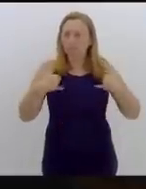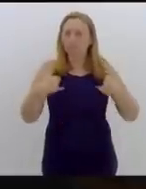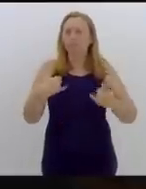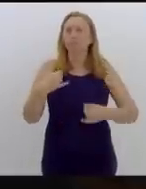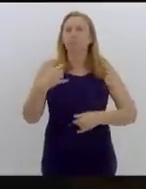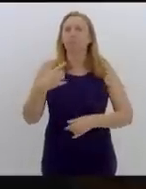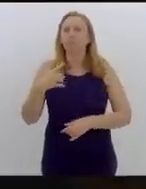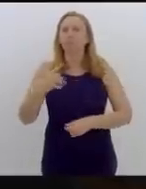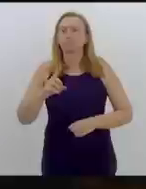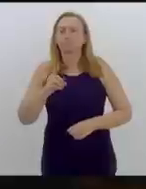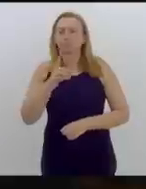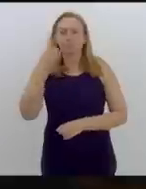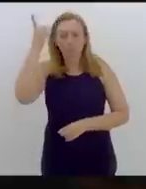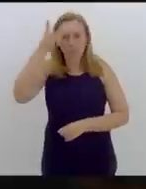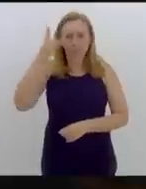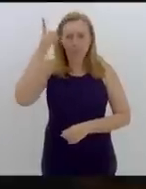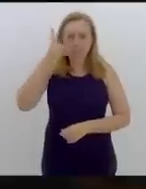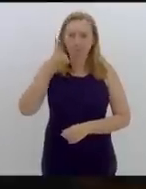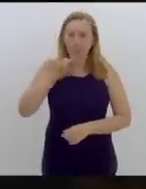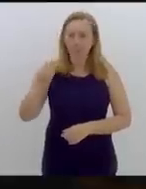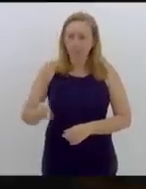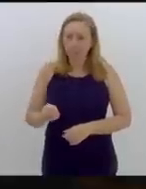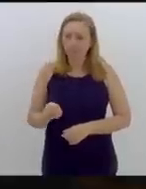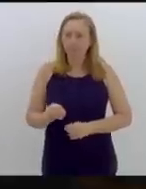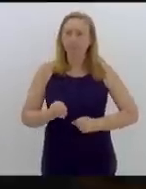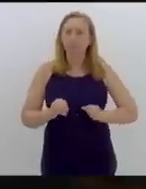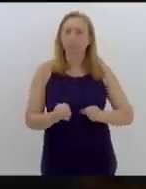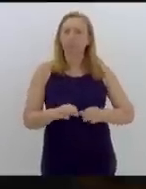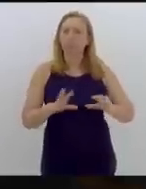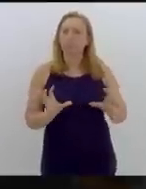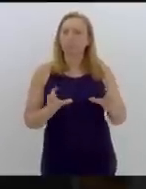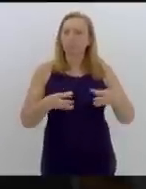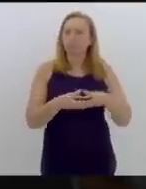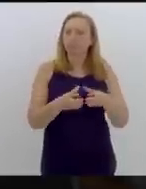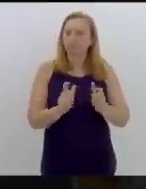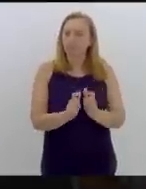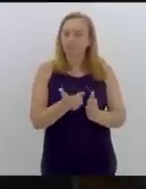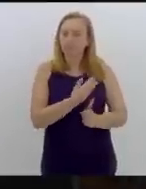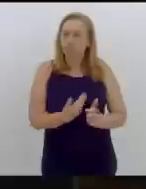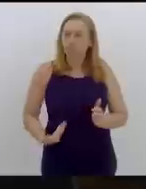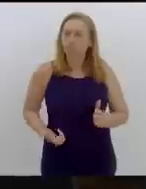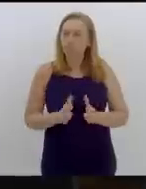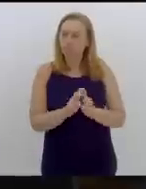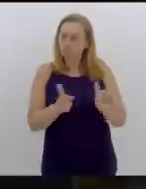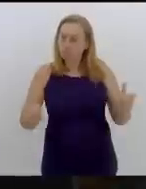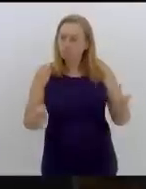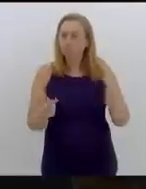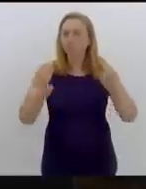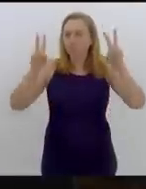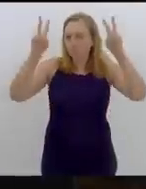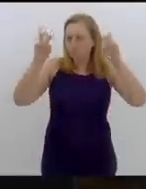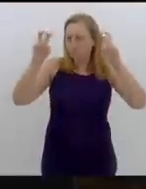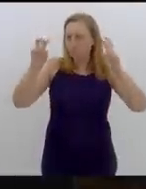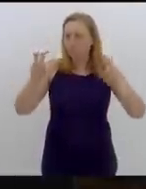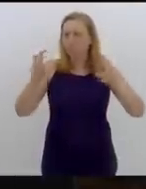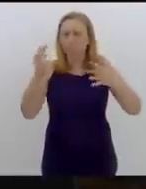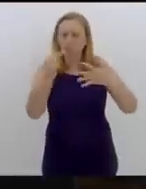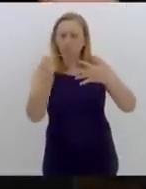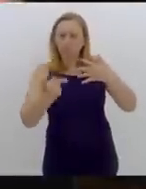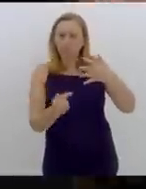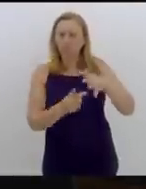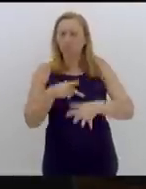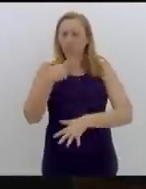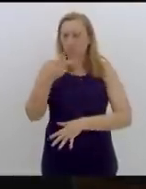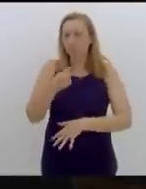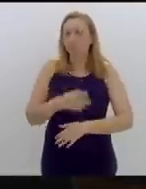Dino na realização de uma audiência ampla para tratar desses temas aqui que foram colocados a gente